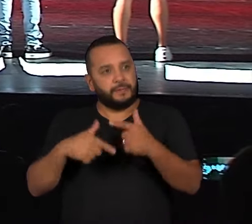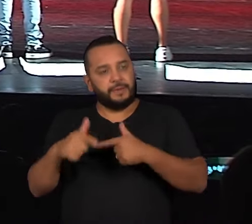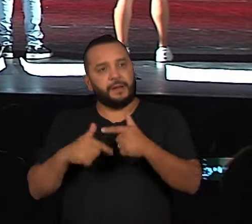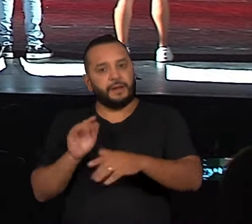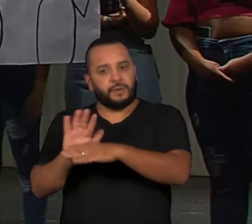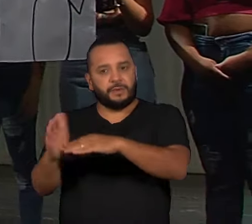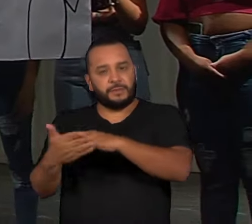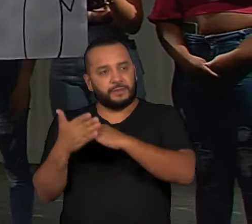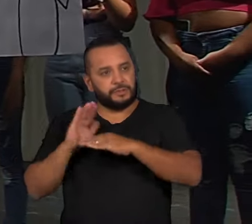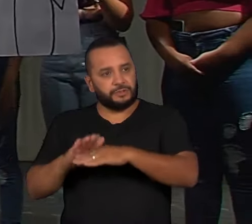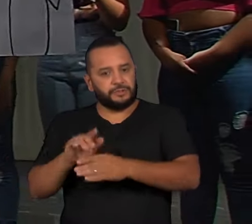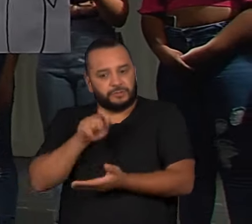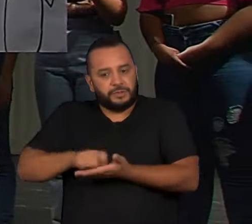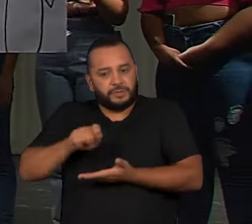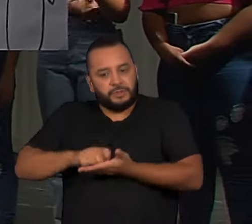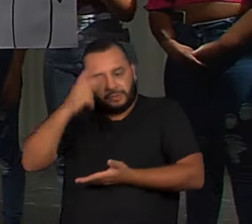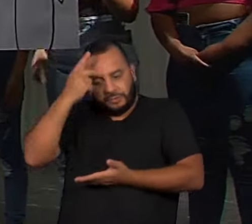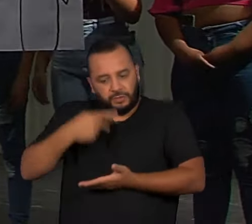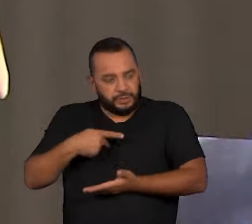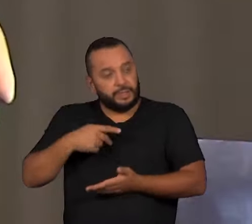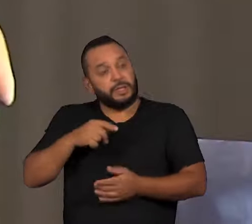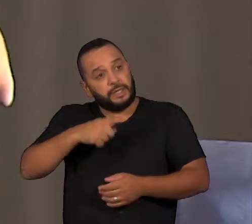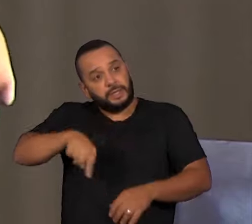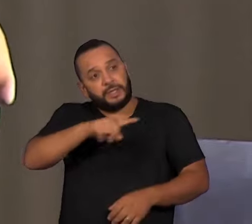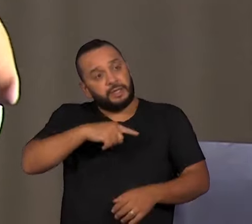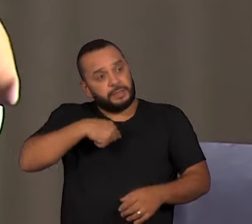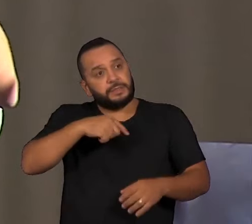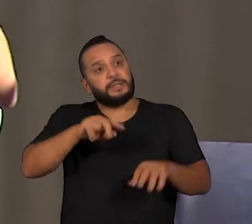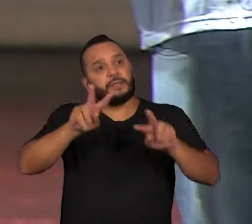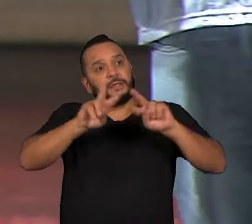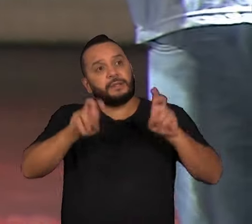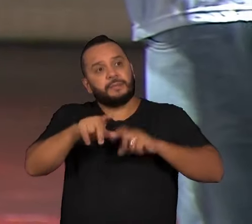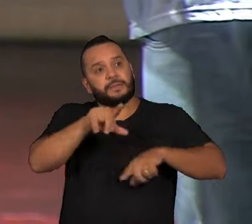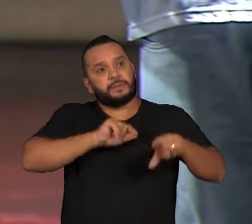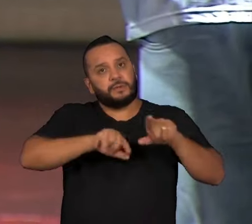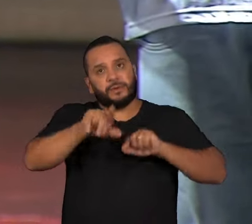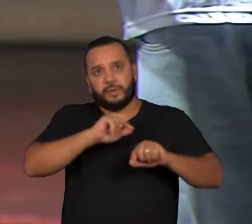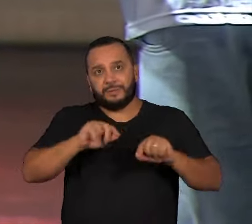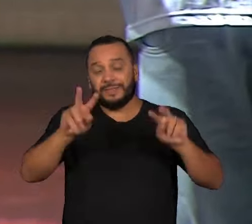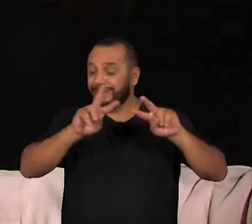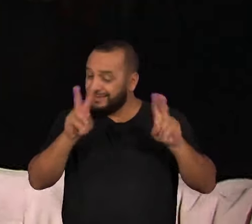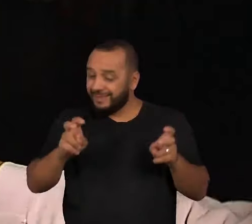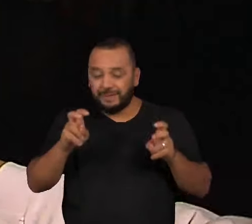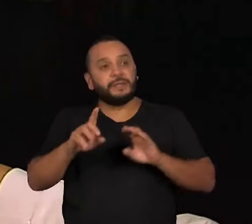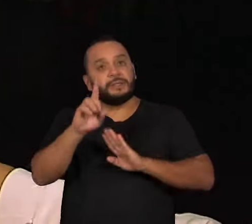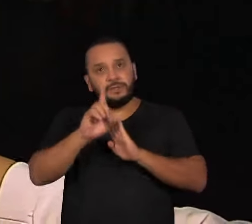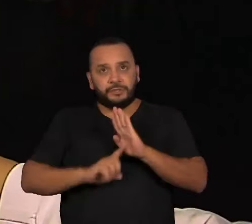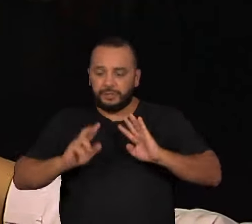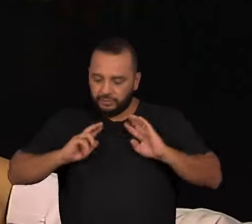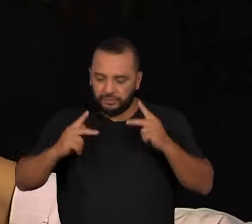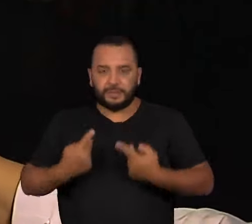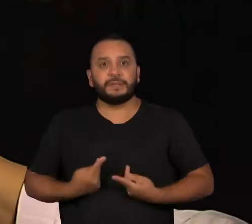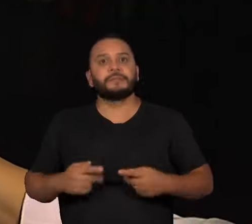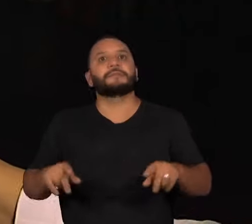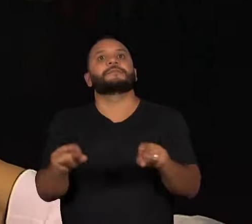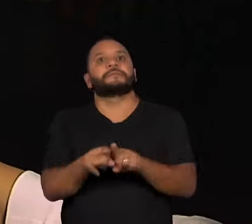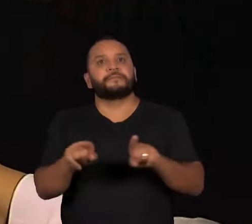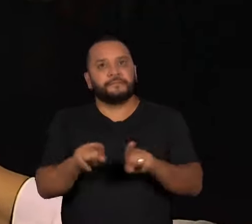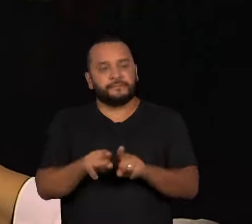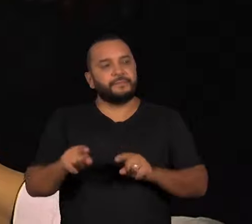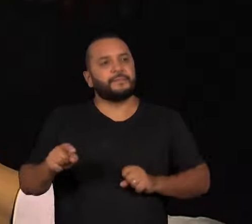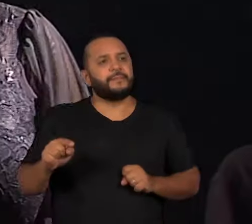autoria. Nesse trabalho, eles escolhem os temas e todos eles tinham que escolher temas voltados para os direitos humanos, mas, ao mesmo